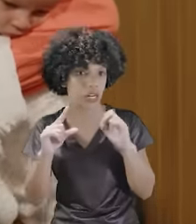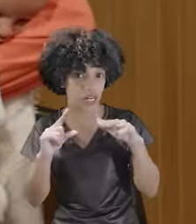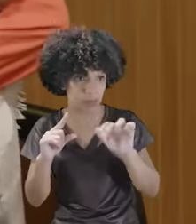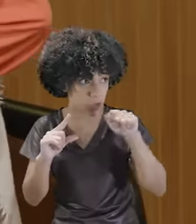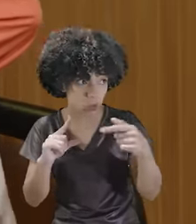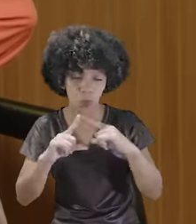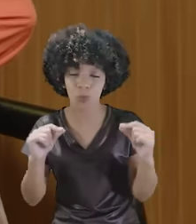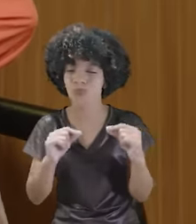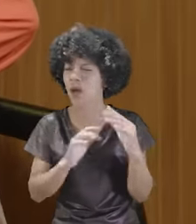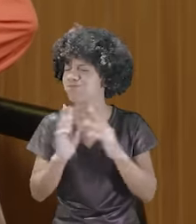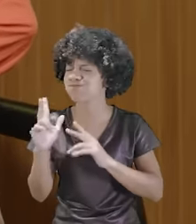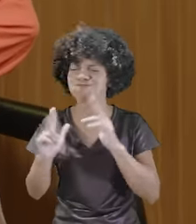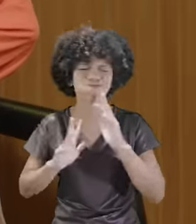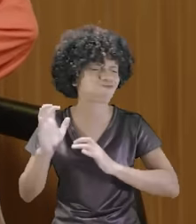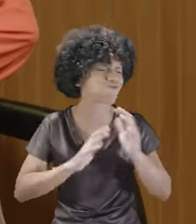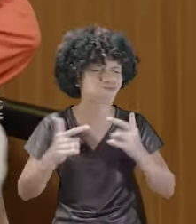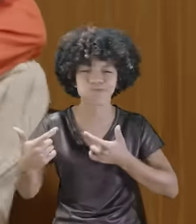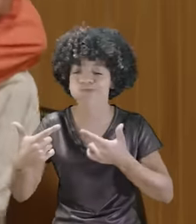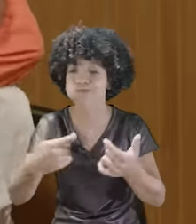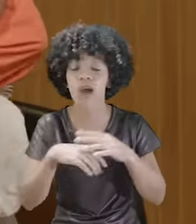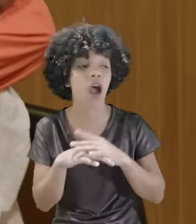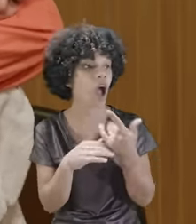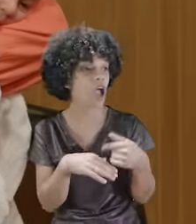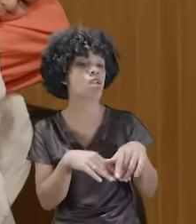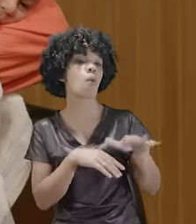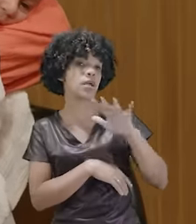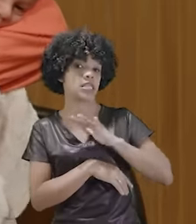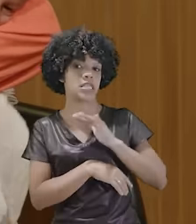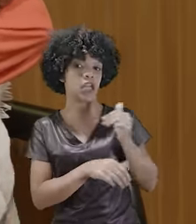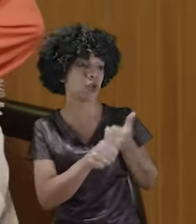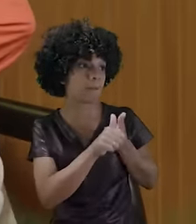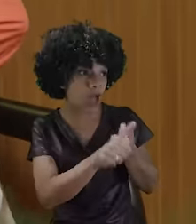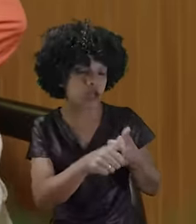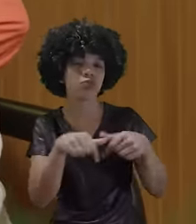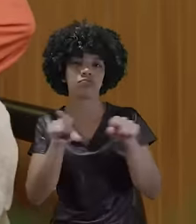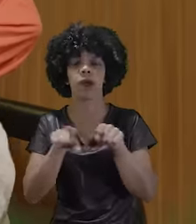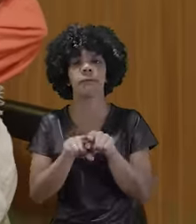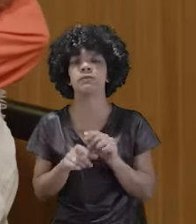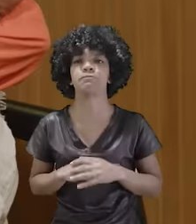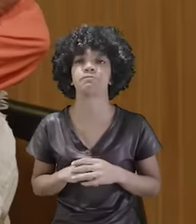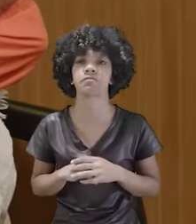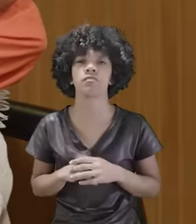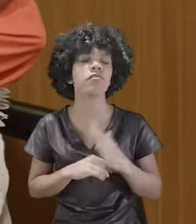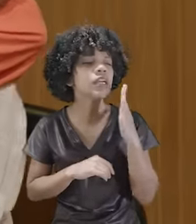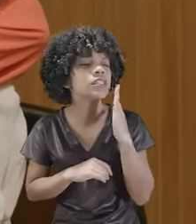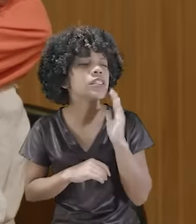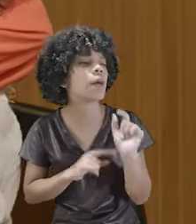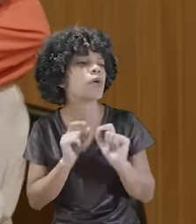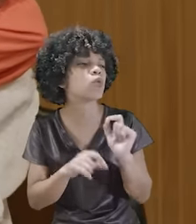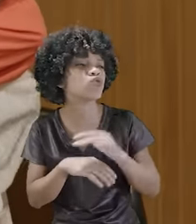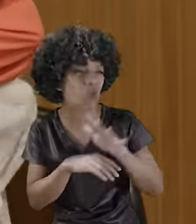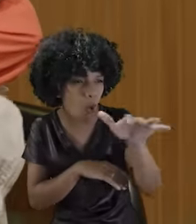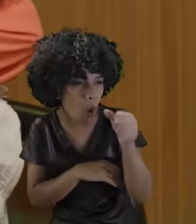nem para andar direito aí a gente foi no Cidade próxima a gente ficou também é lá no sabe onde